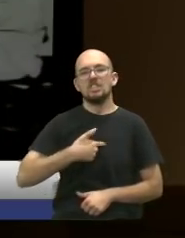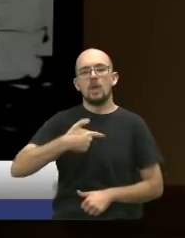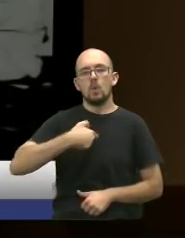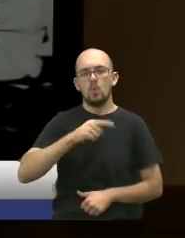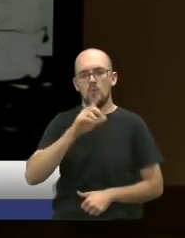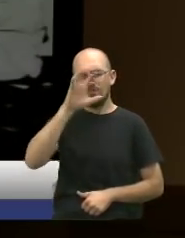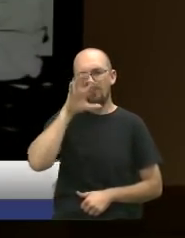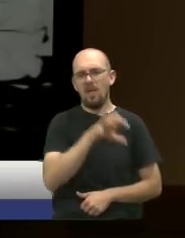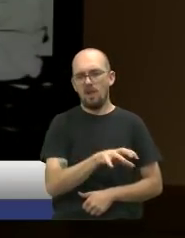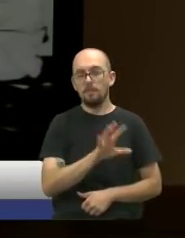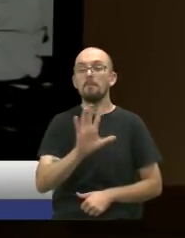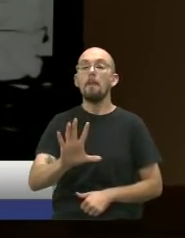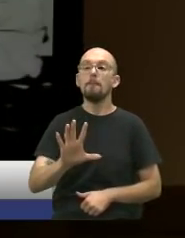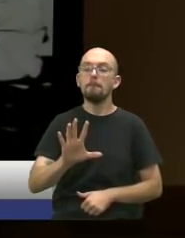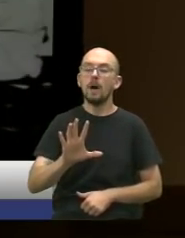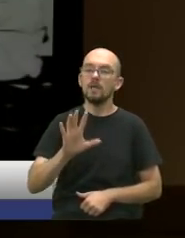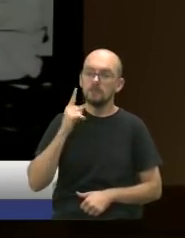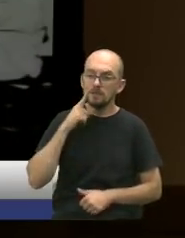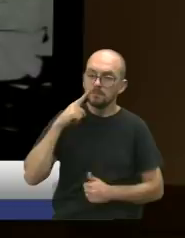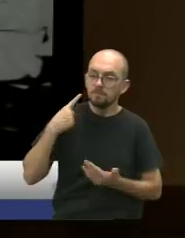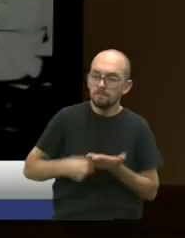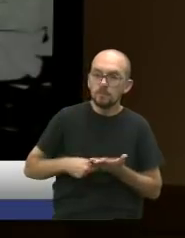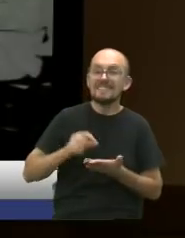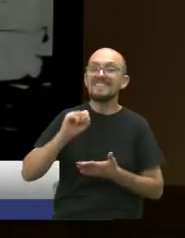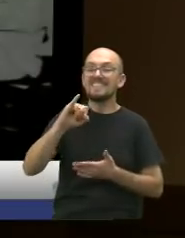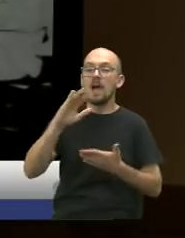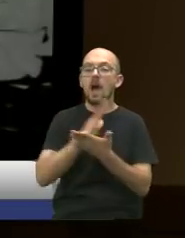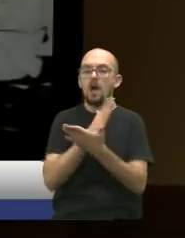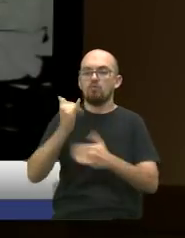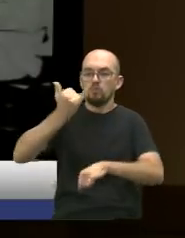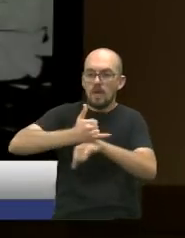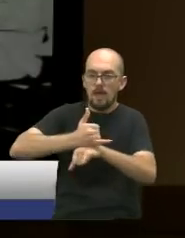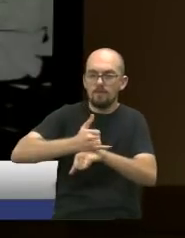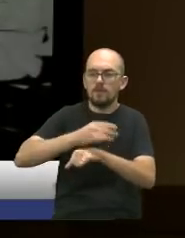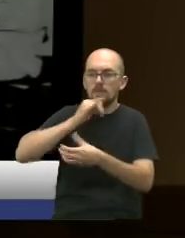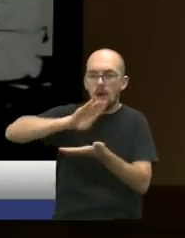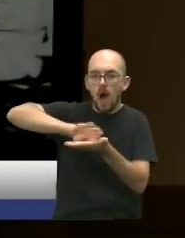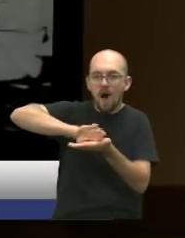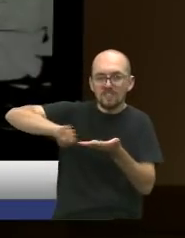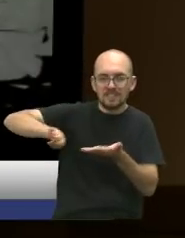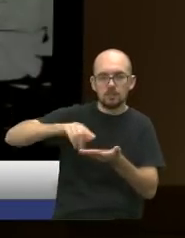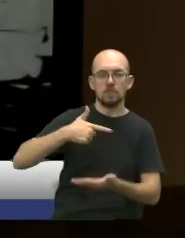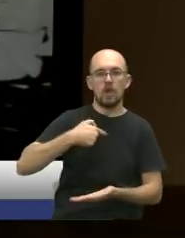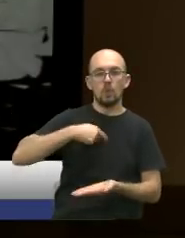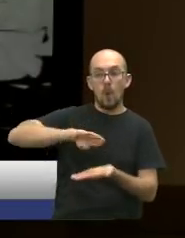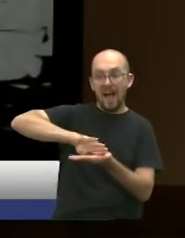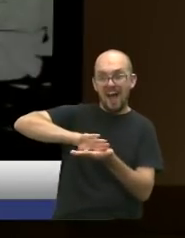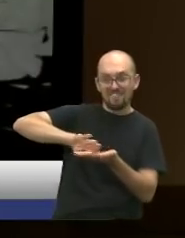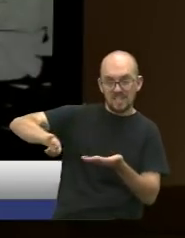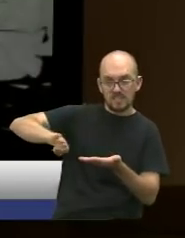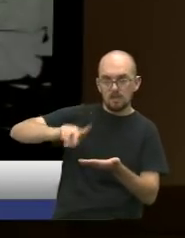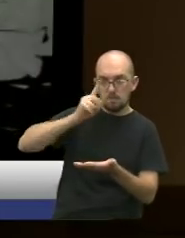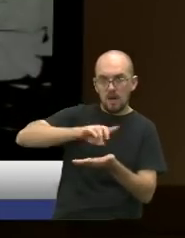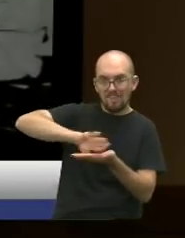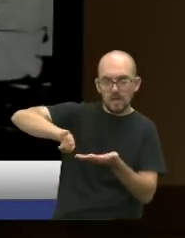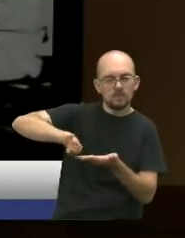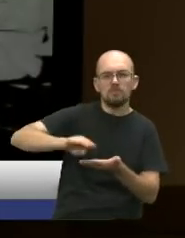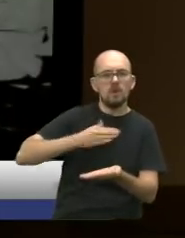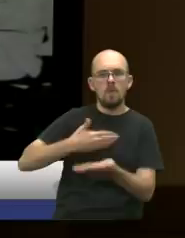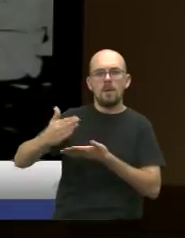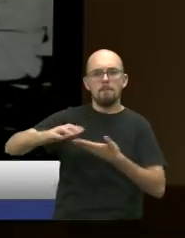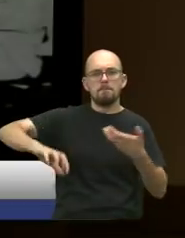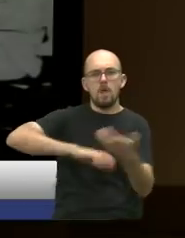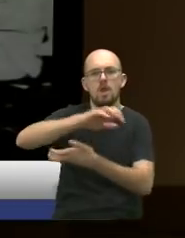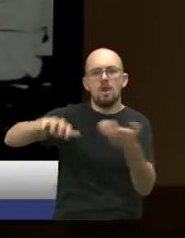também combinamos, se algum chefe político ou militar for afastado por Getúlio, nós devemos começar a revolução